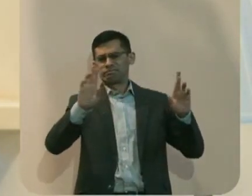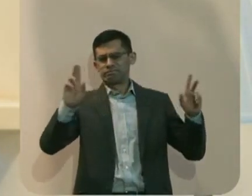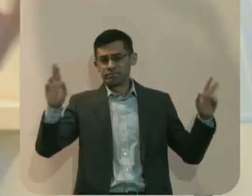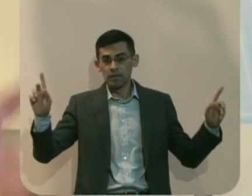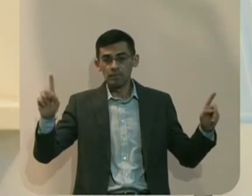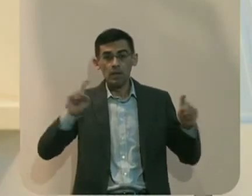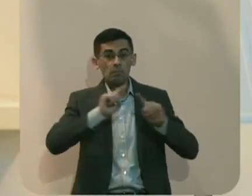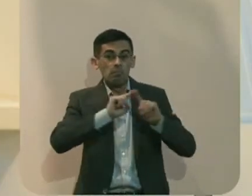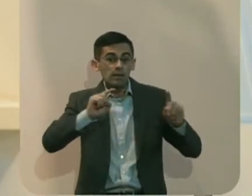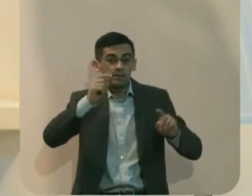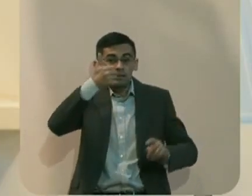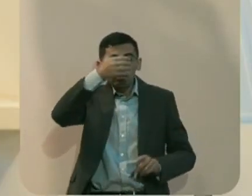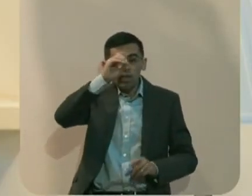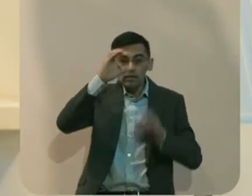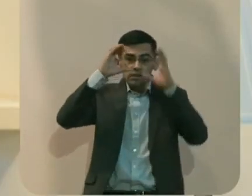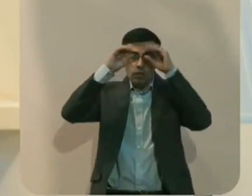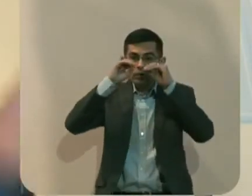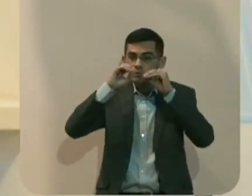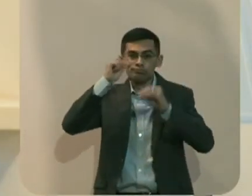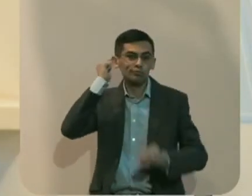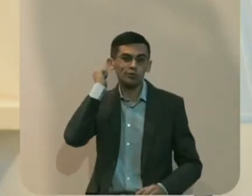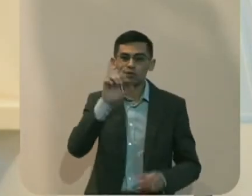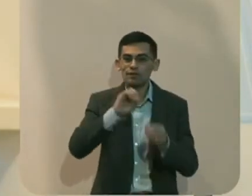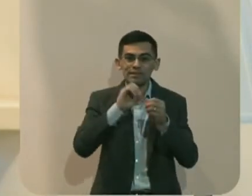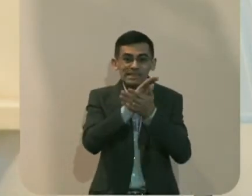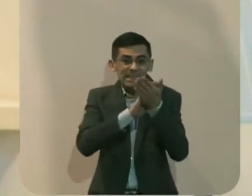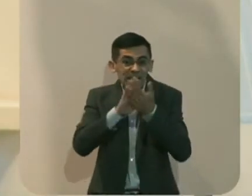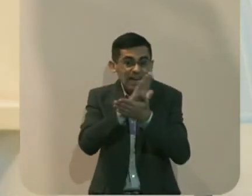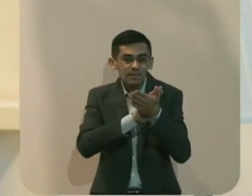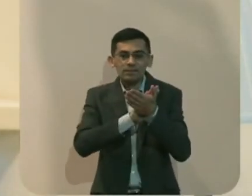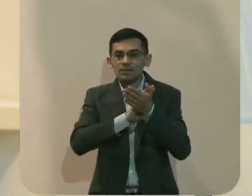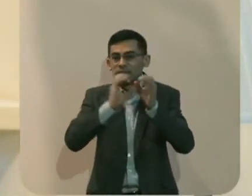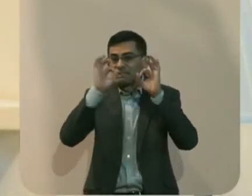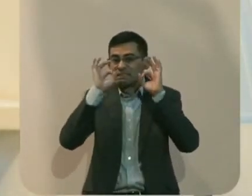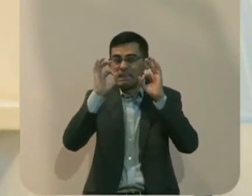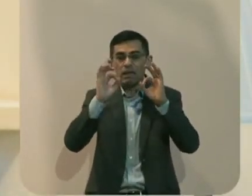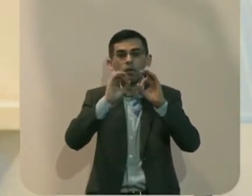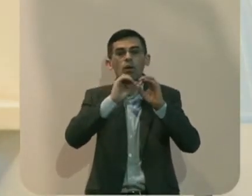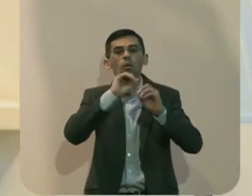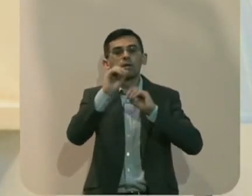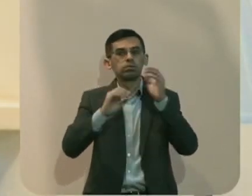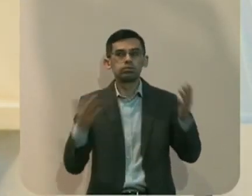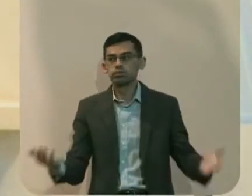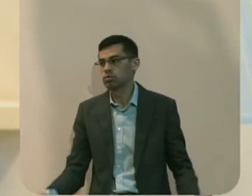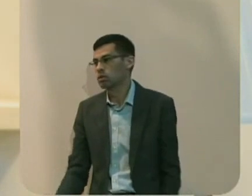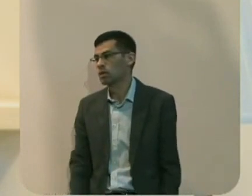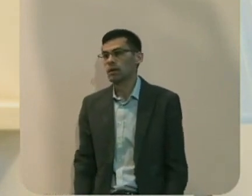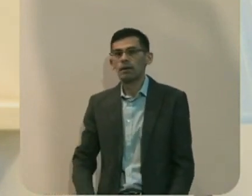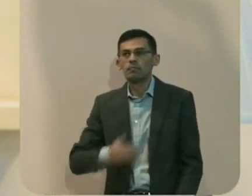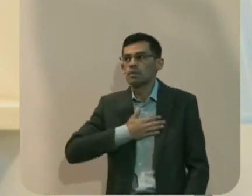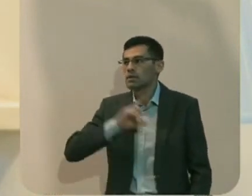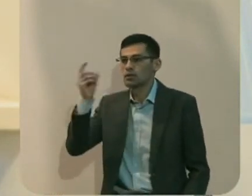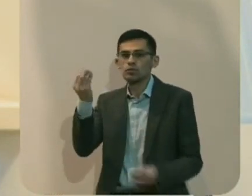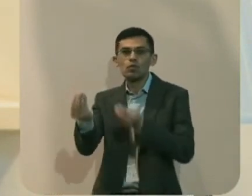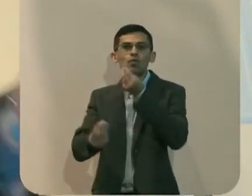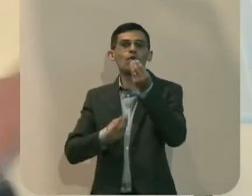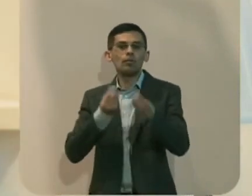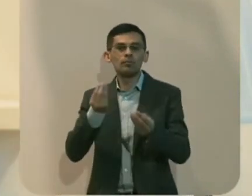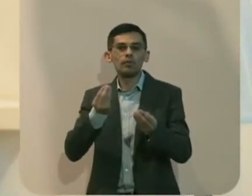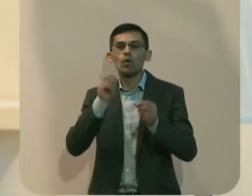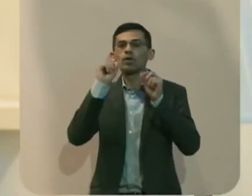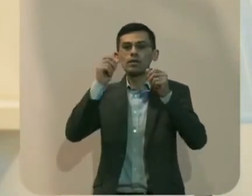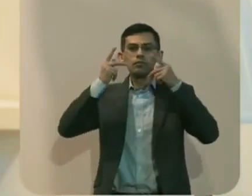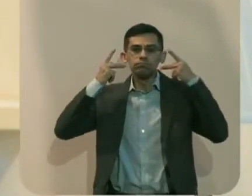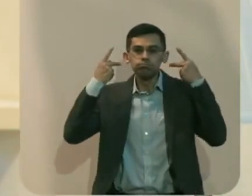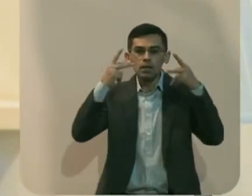Chegou 10 horas da noite, eu não tinha conseguido fazer o meu sermão. E aí então eu disse, mas meu Deus, como é que vai ser? O que eu